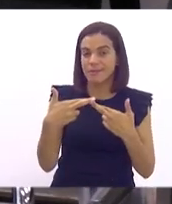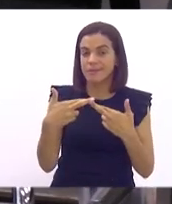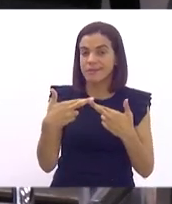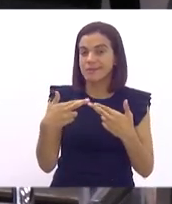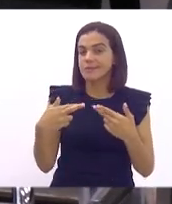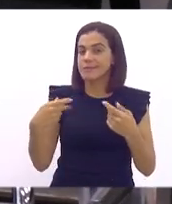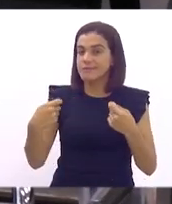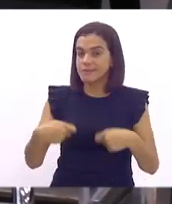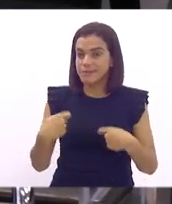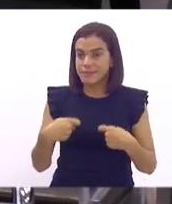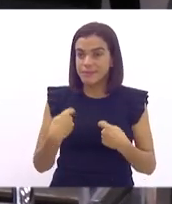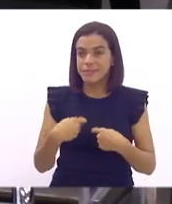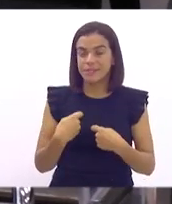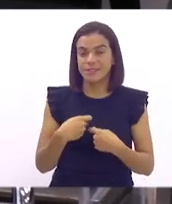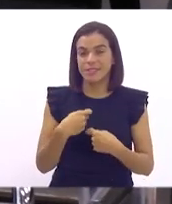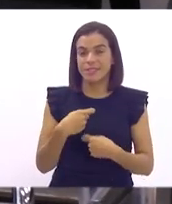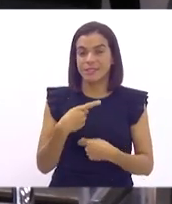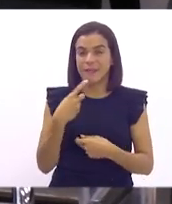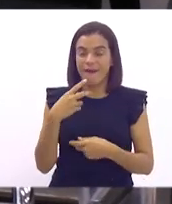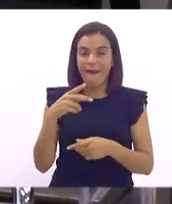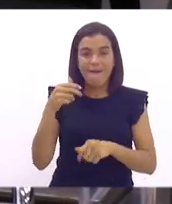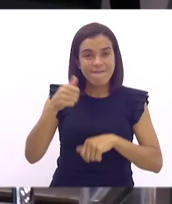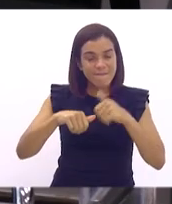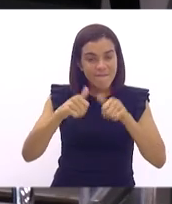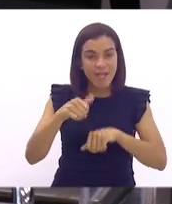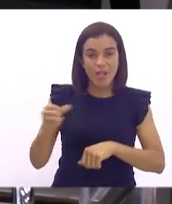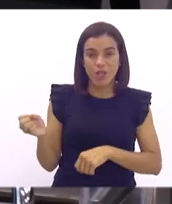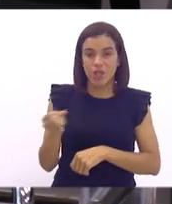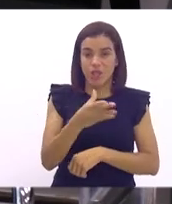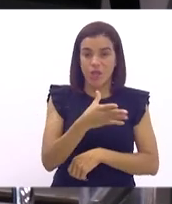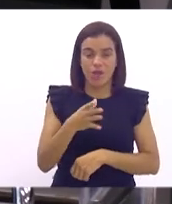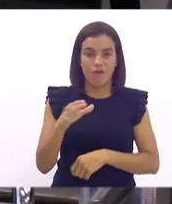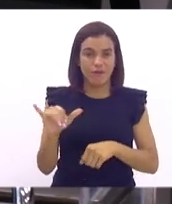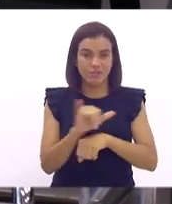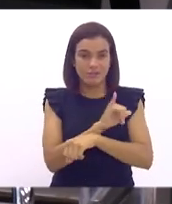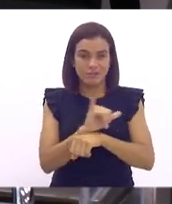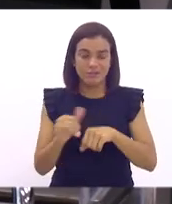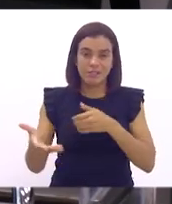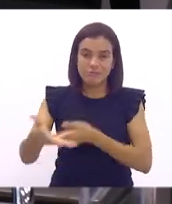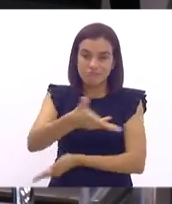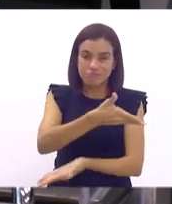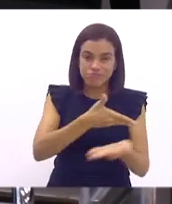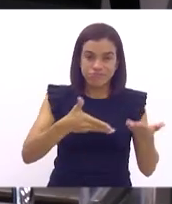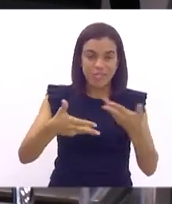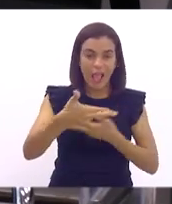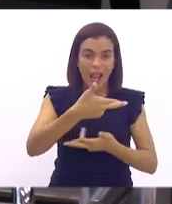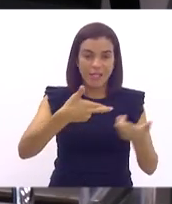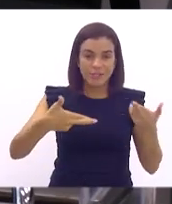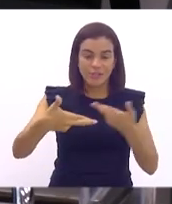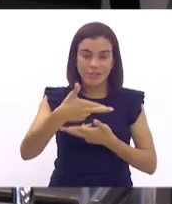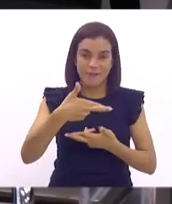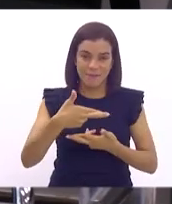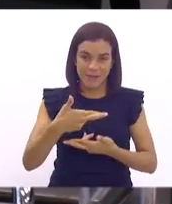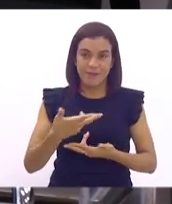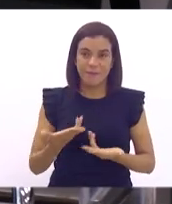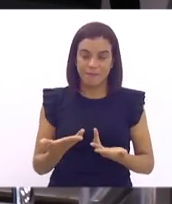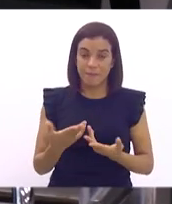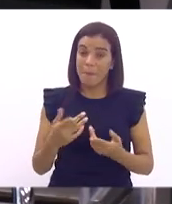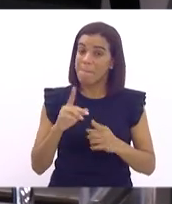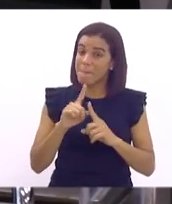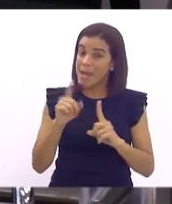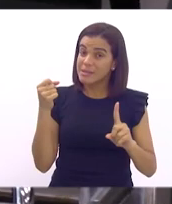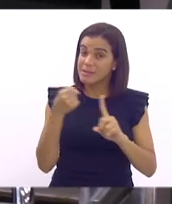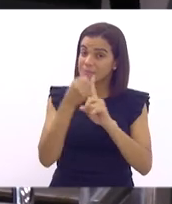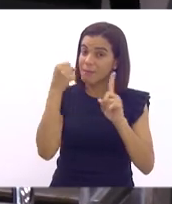para essa nova forma de interação e relação que está nas redes, mas para os impactos